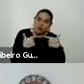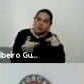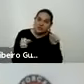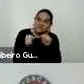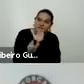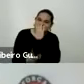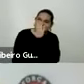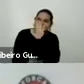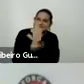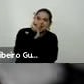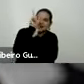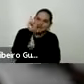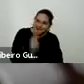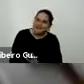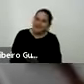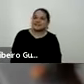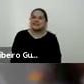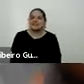mesmo. Um abraço.